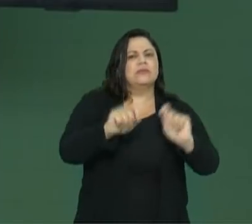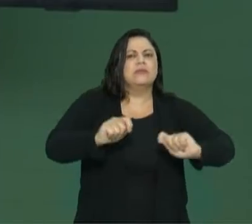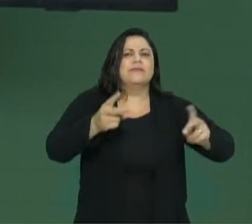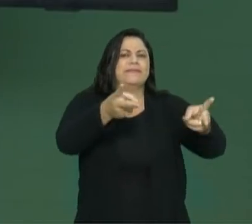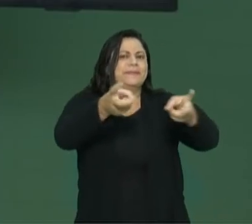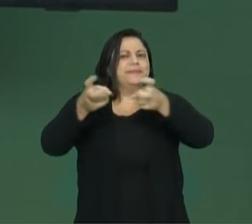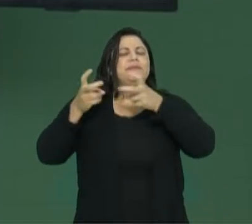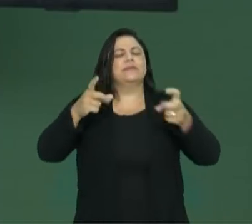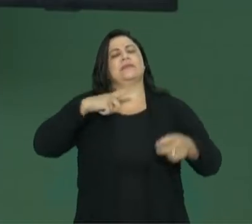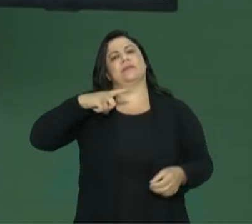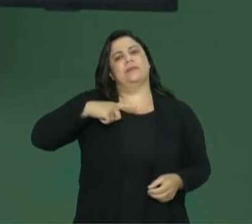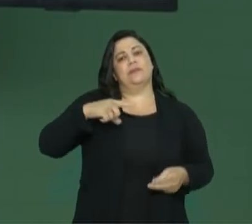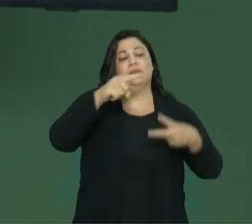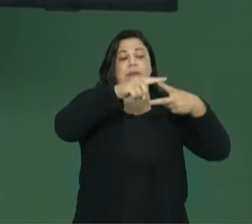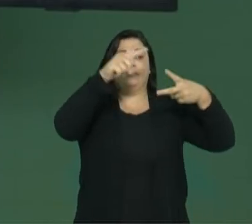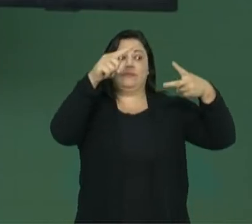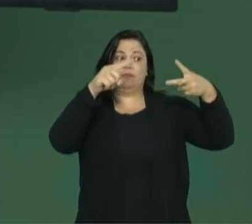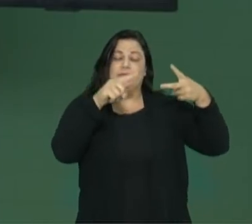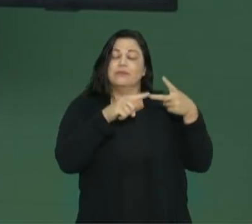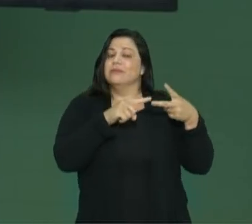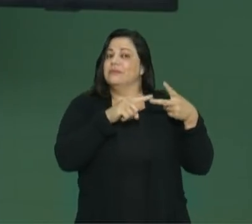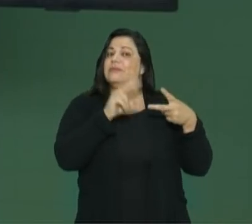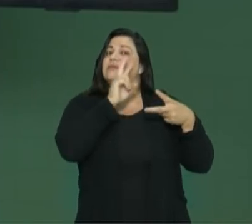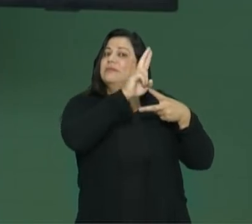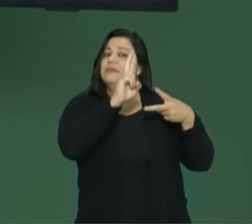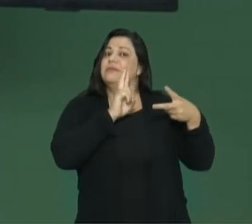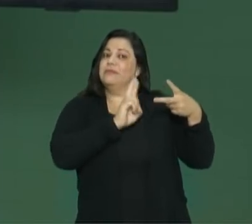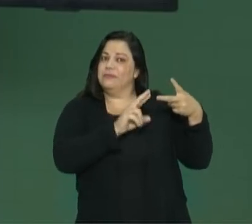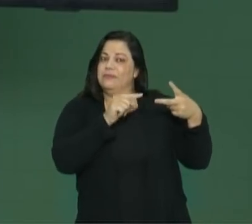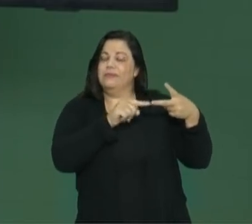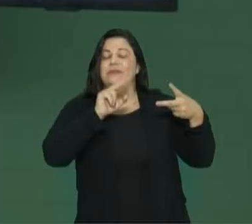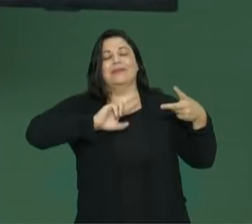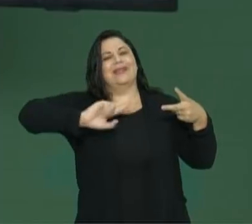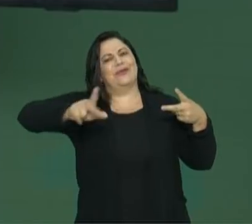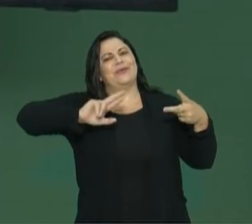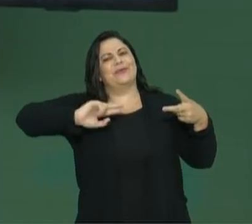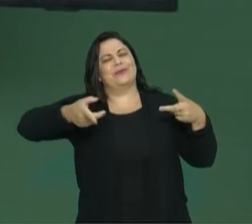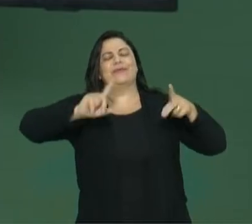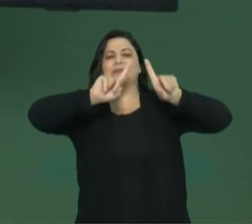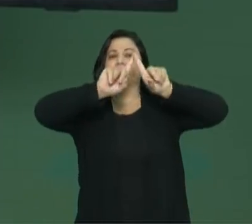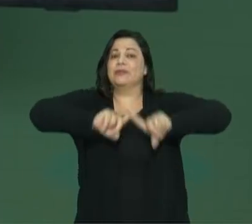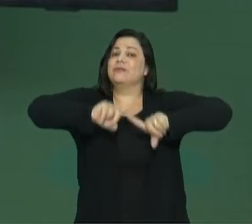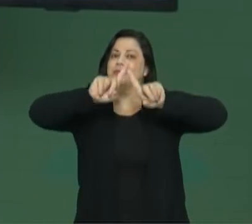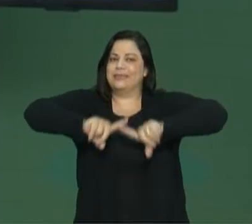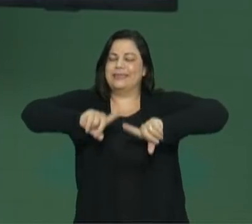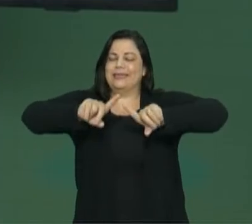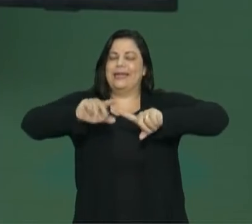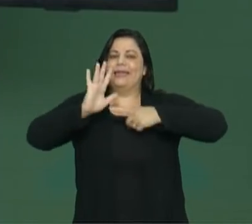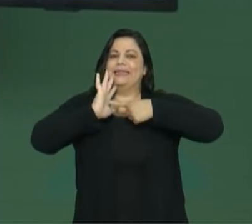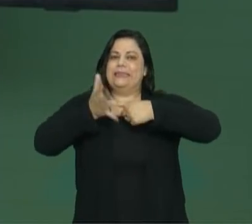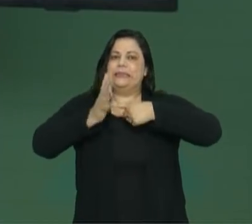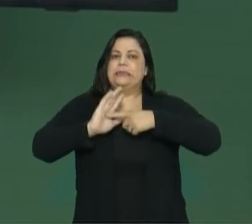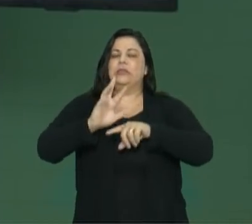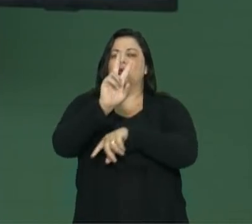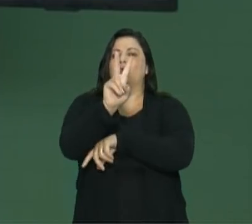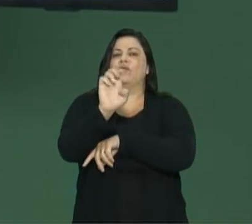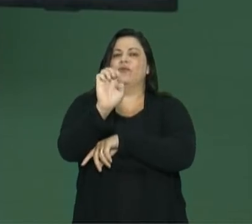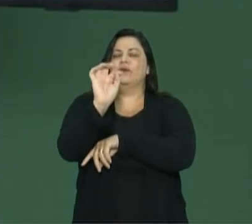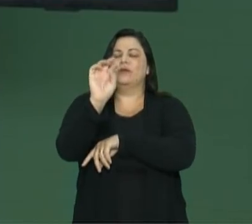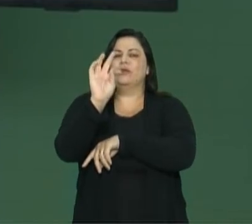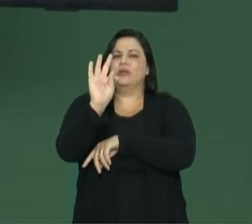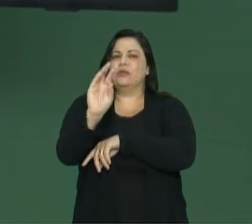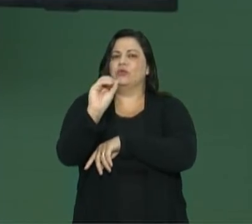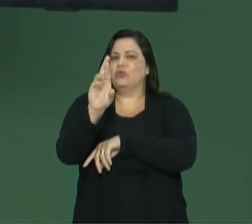existe duas formas, dois resultados diferentes para uma multiplicação de vetores. Uma delas é surgir